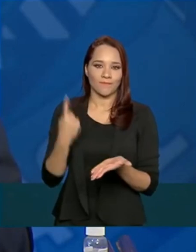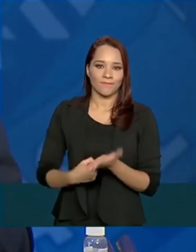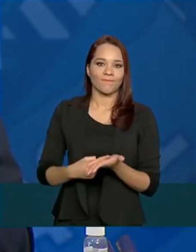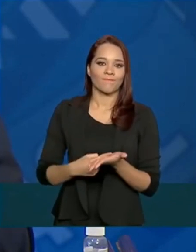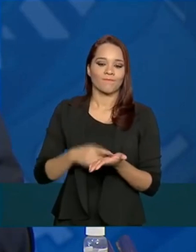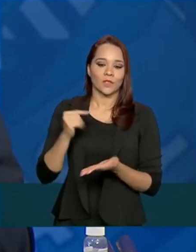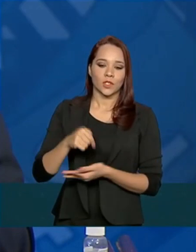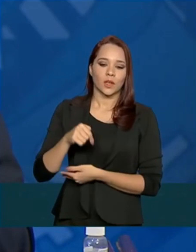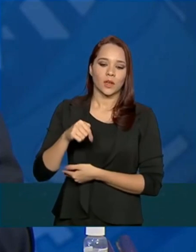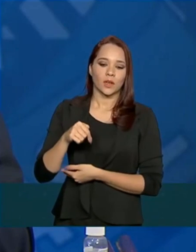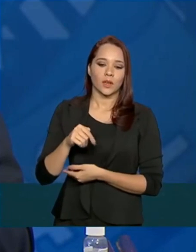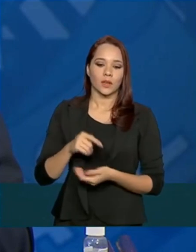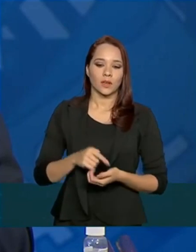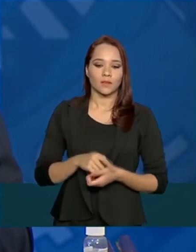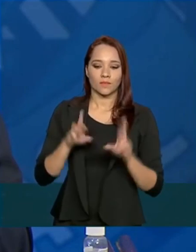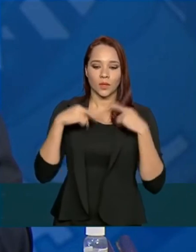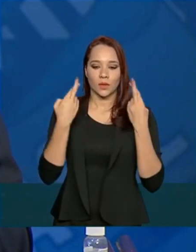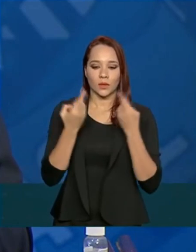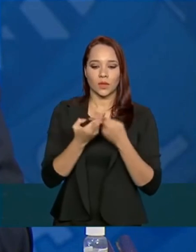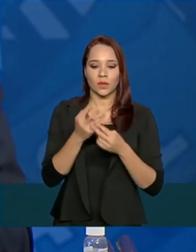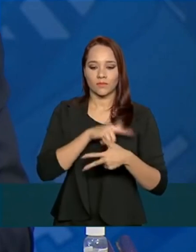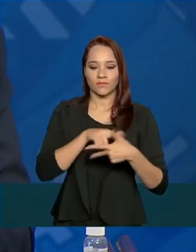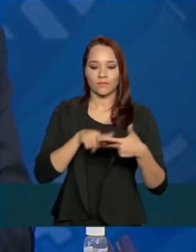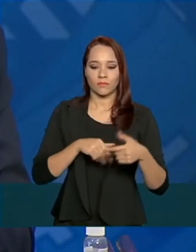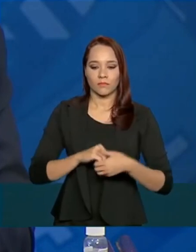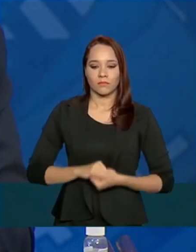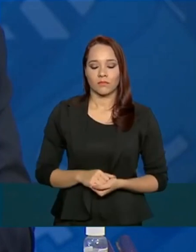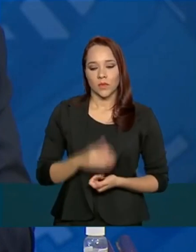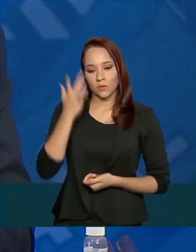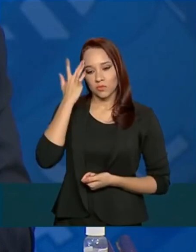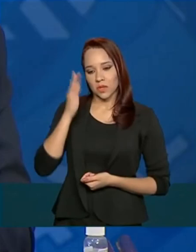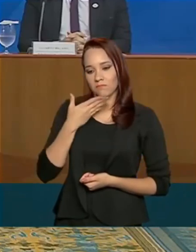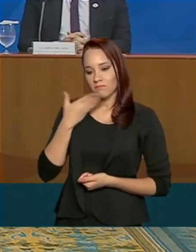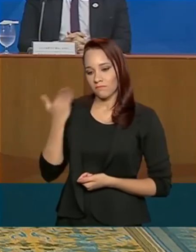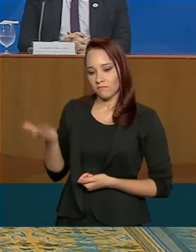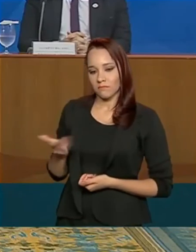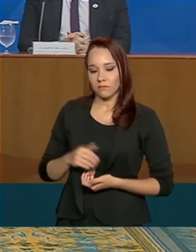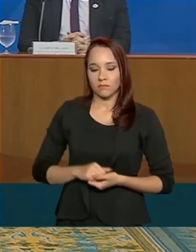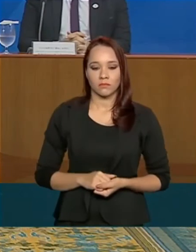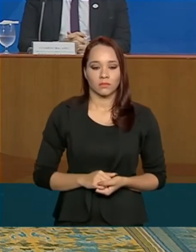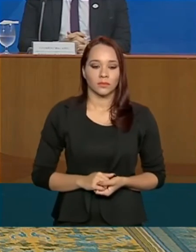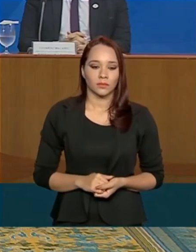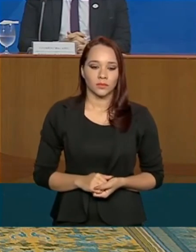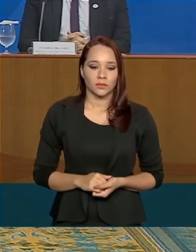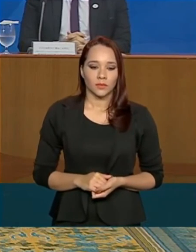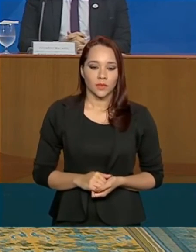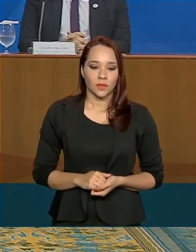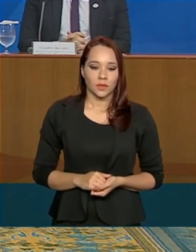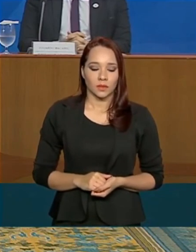nível de reunião tripartite. Eu não sei se a Grace quer falar alguma complementação, Grace, por favor.